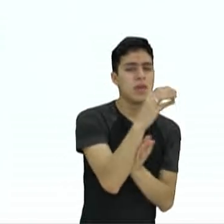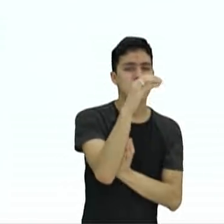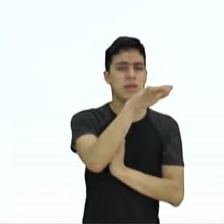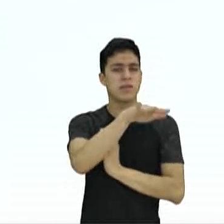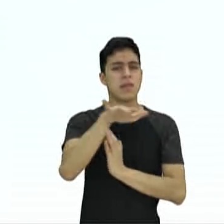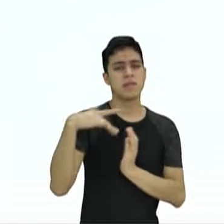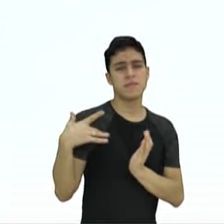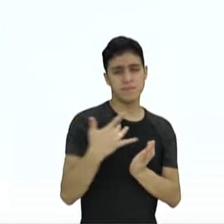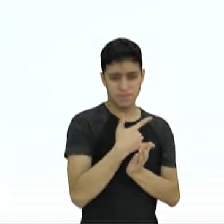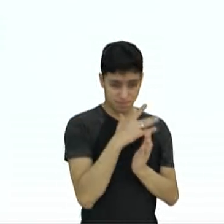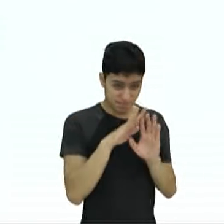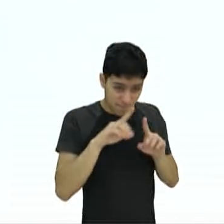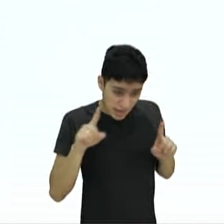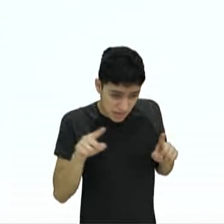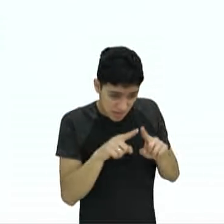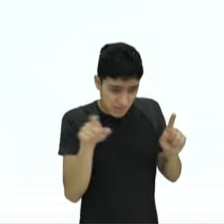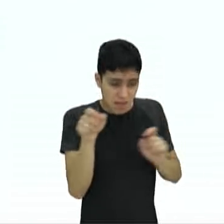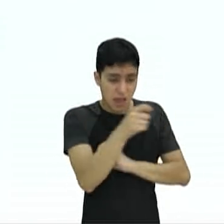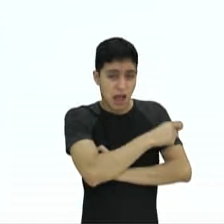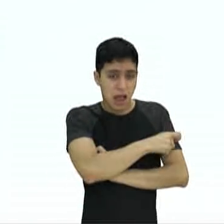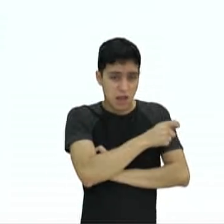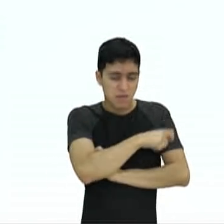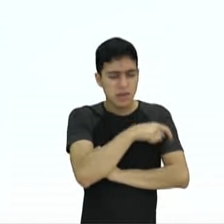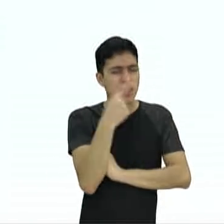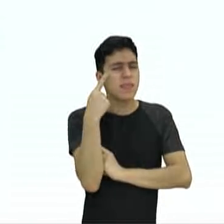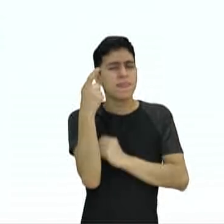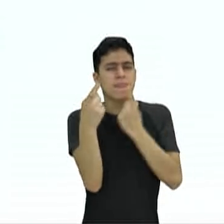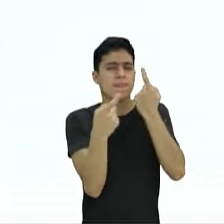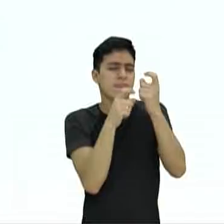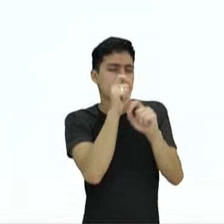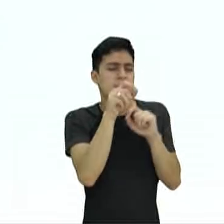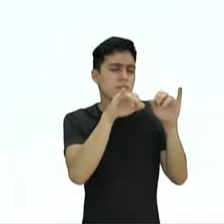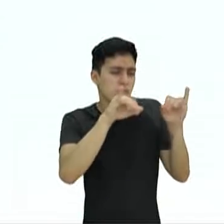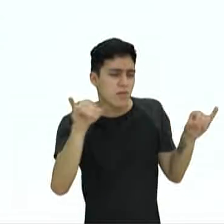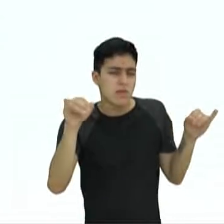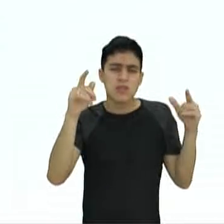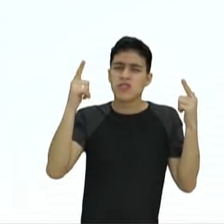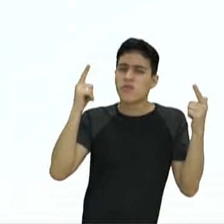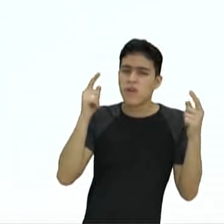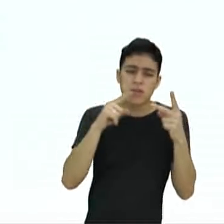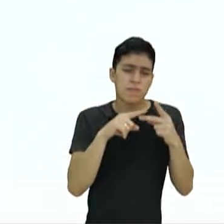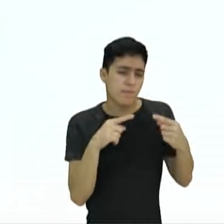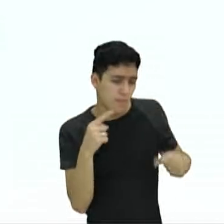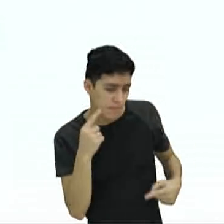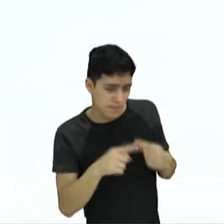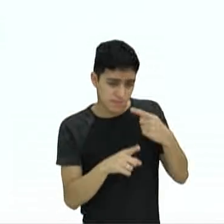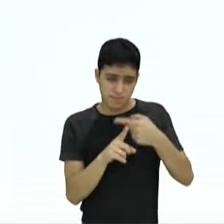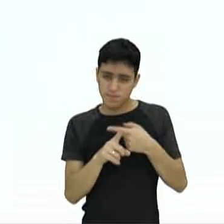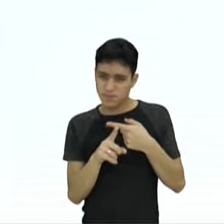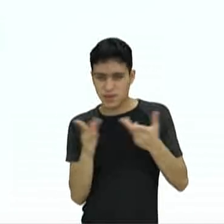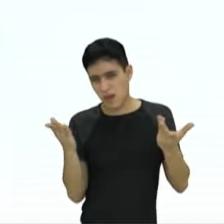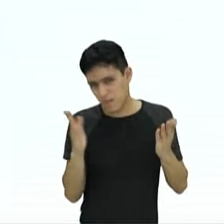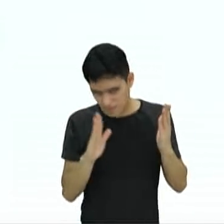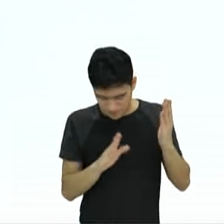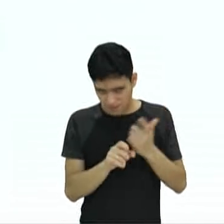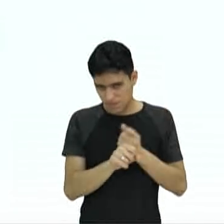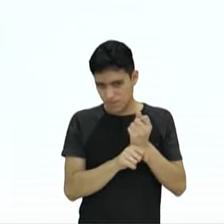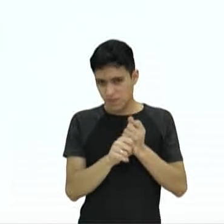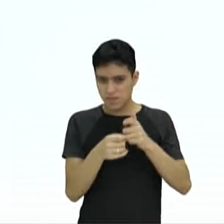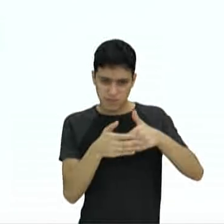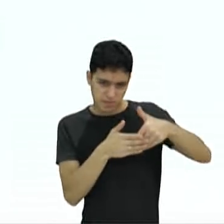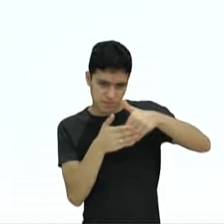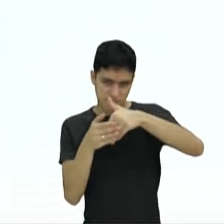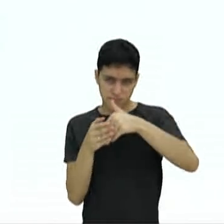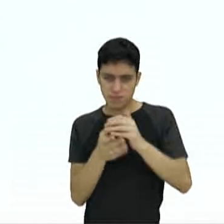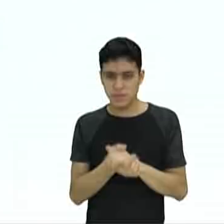e saúde, mas os alunos se interessaram também por notícias de entretenimento e política, por estarmos em um ano